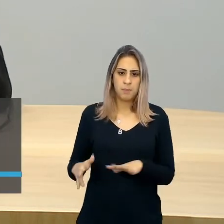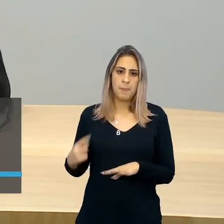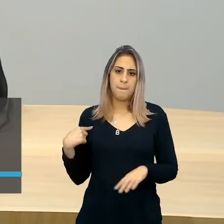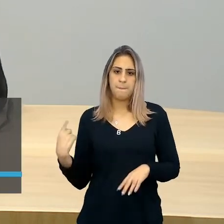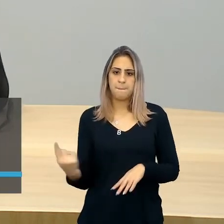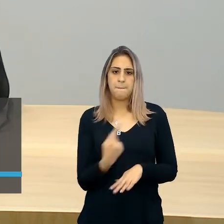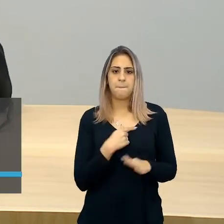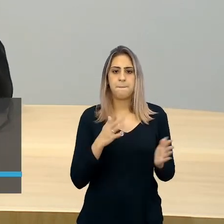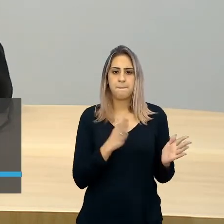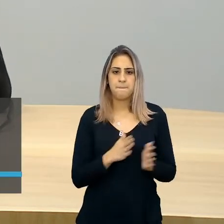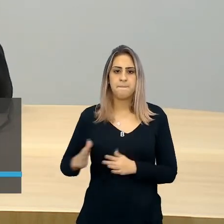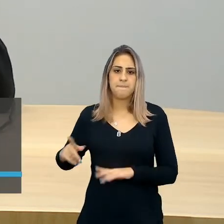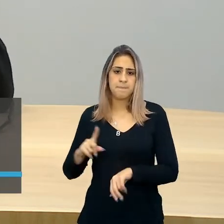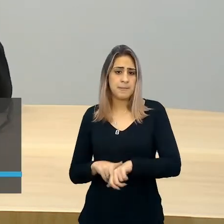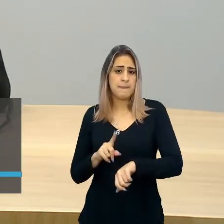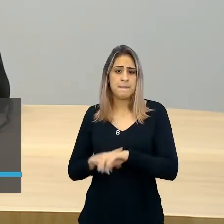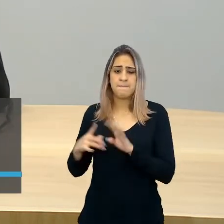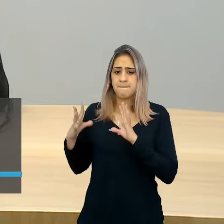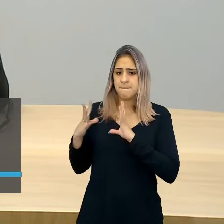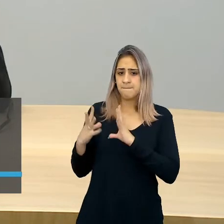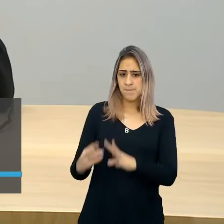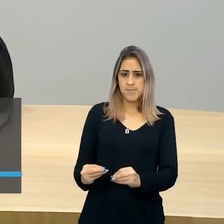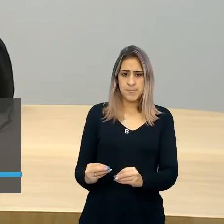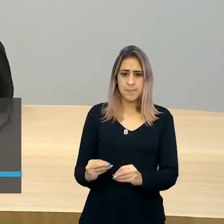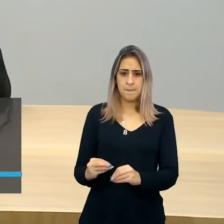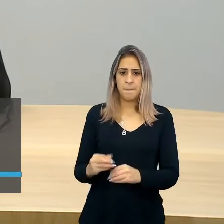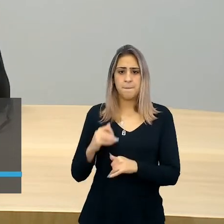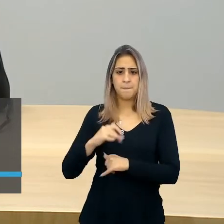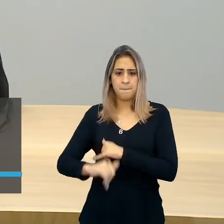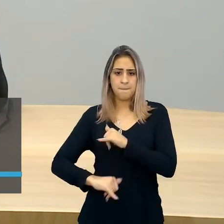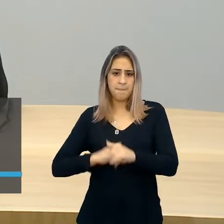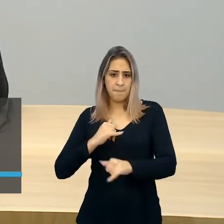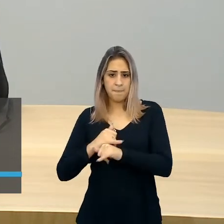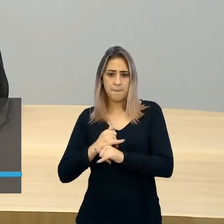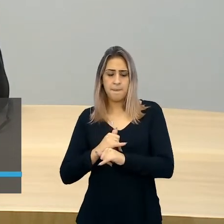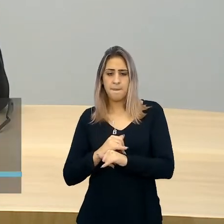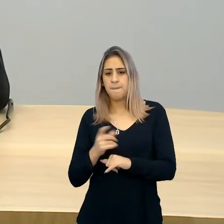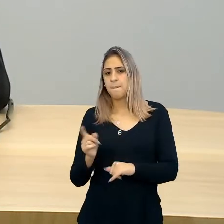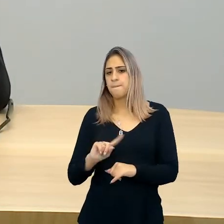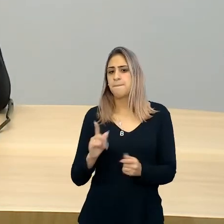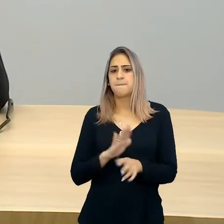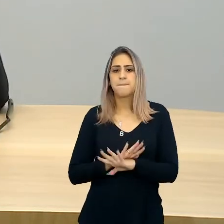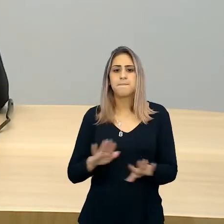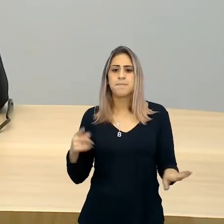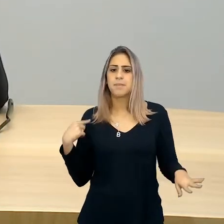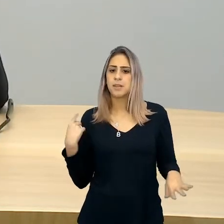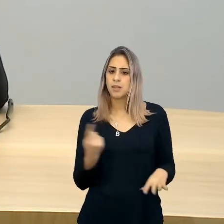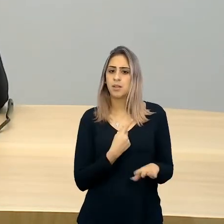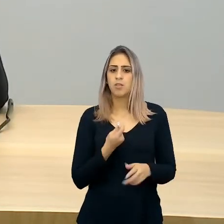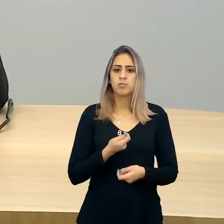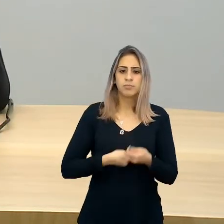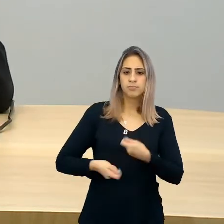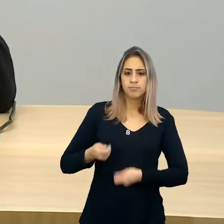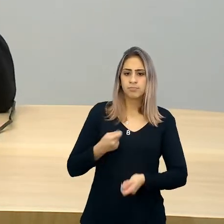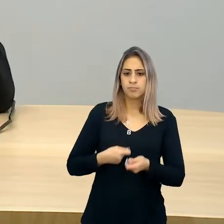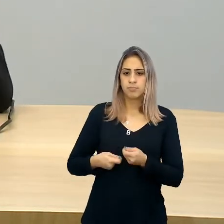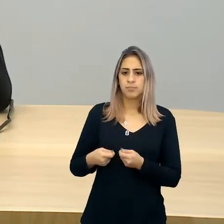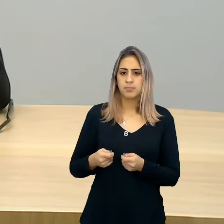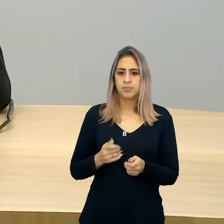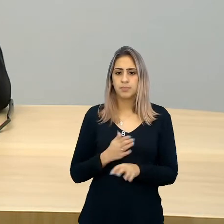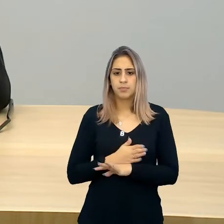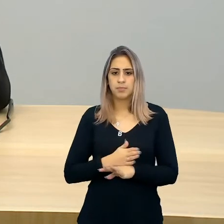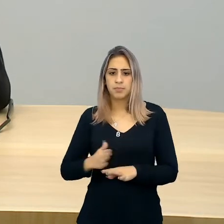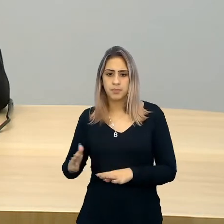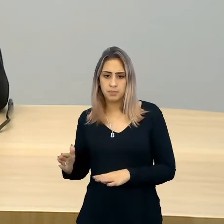nós produzimos o tempo todo na internet não estão mais no nosso controle. Passaram